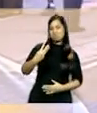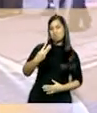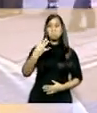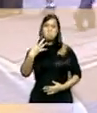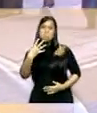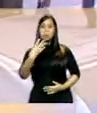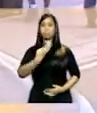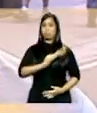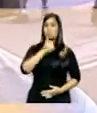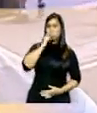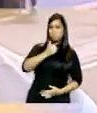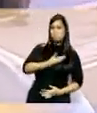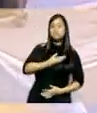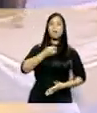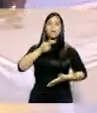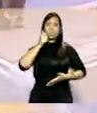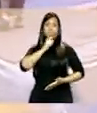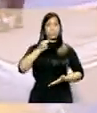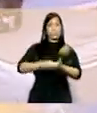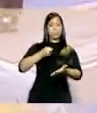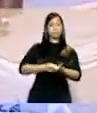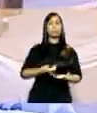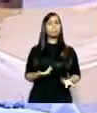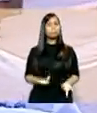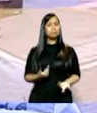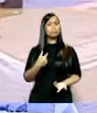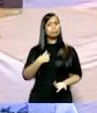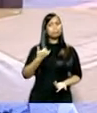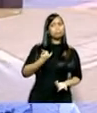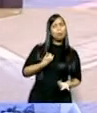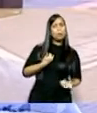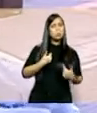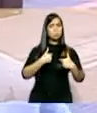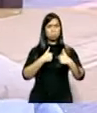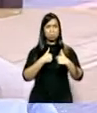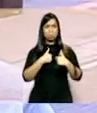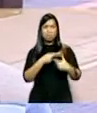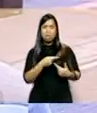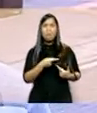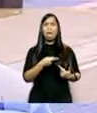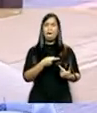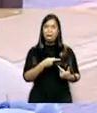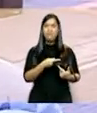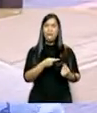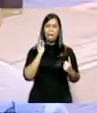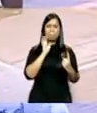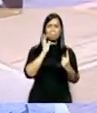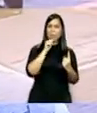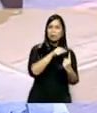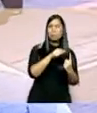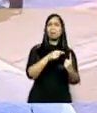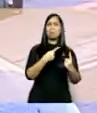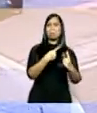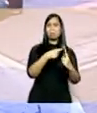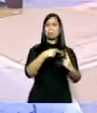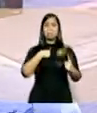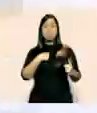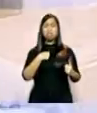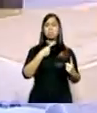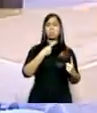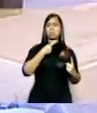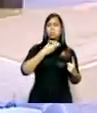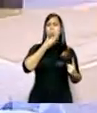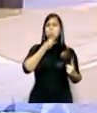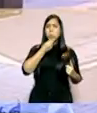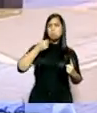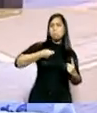amigas feministas, né? Aí me falaram que eu já agredindo um pouco, né? Falaram que eu sou machista.